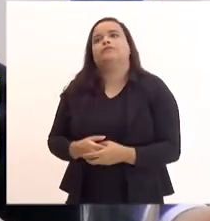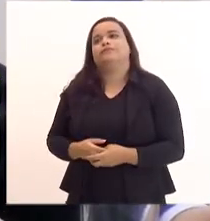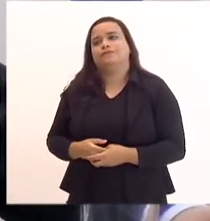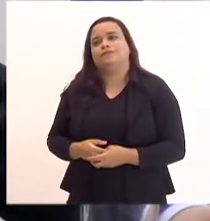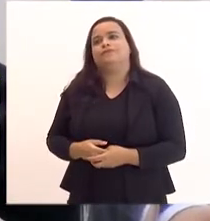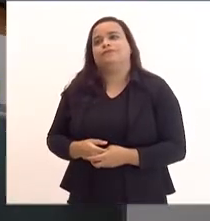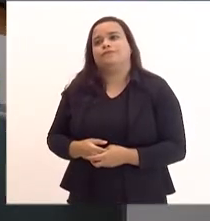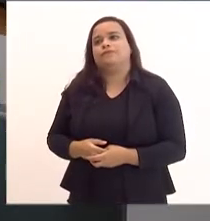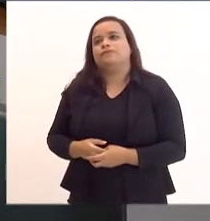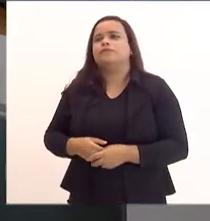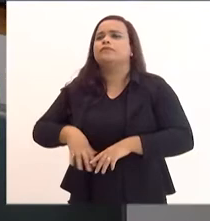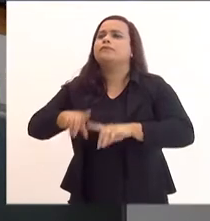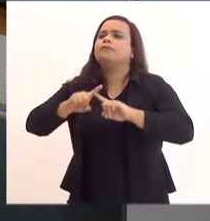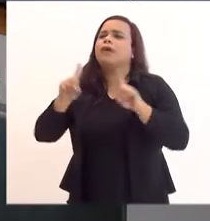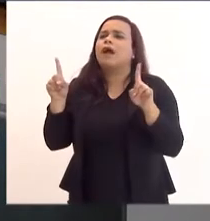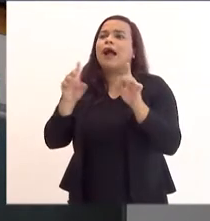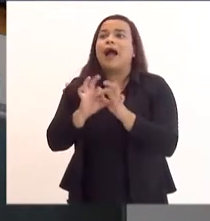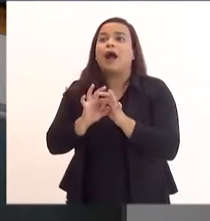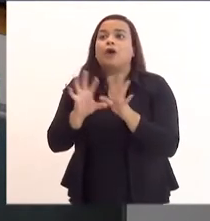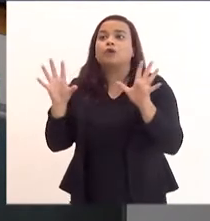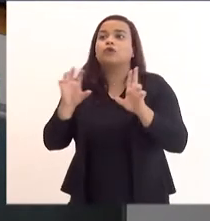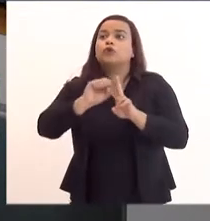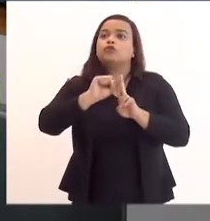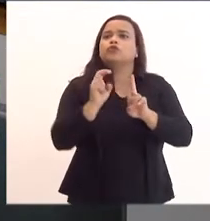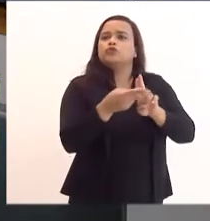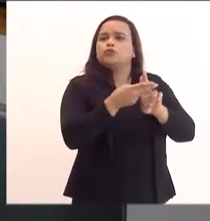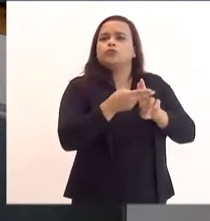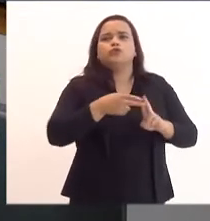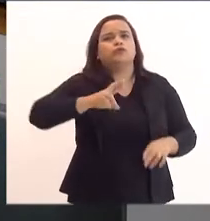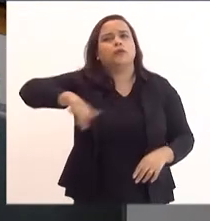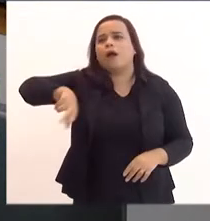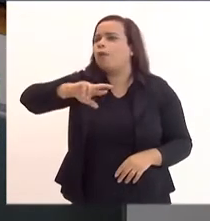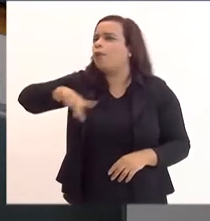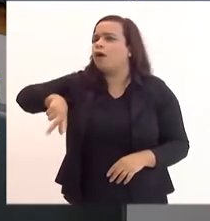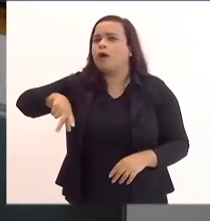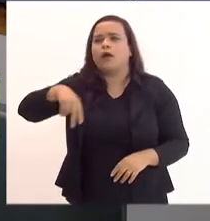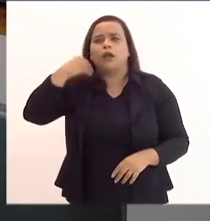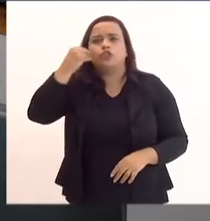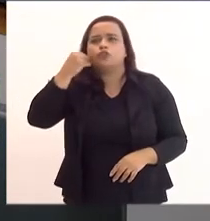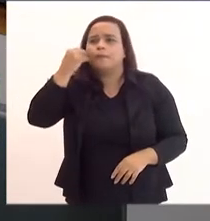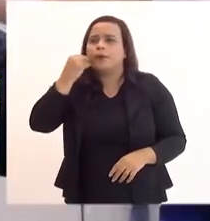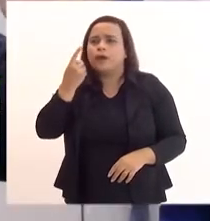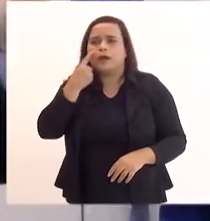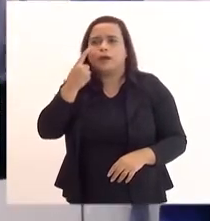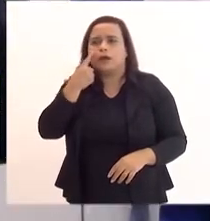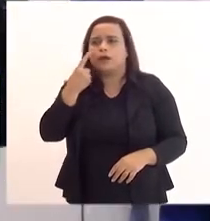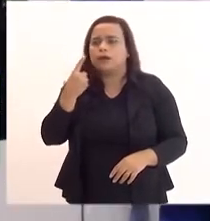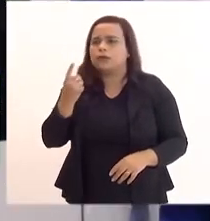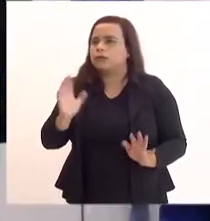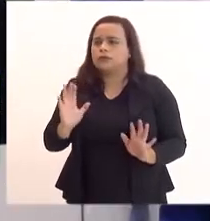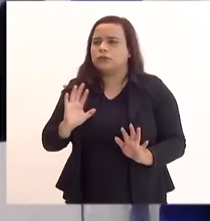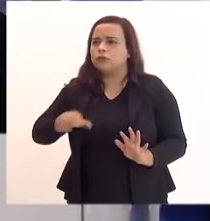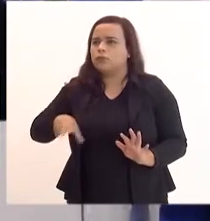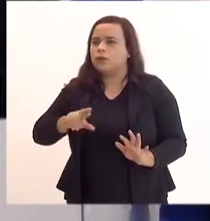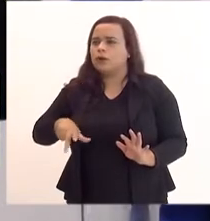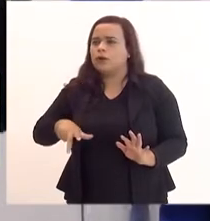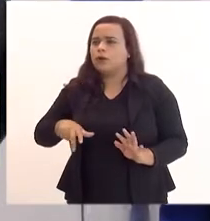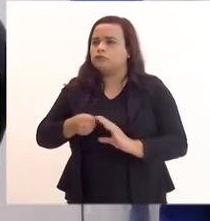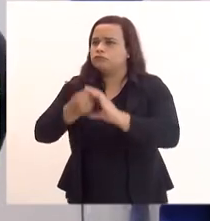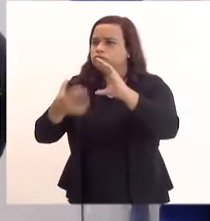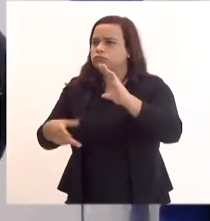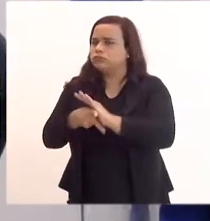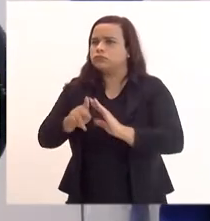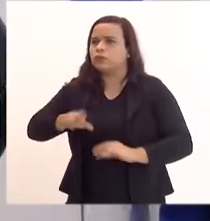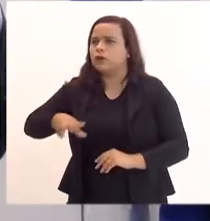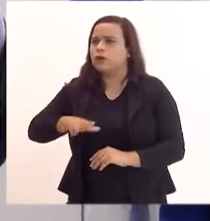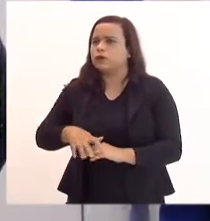experimental. Hã? As autorizações do SUS para esses medicamentos não têm o caráter... Ok, Mink, mas eu quero pegar. Eu